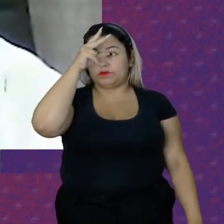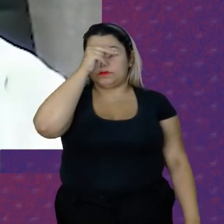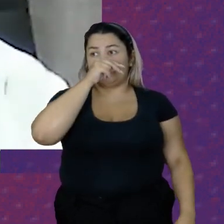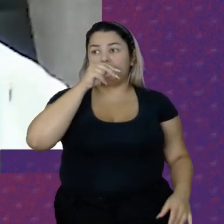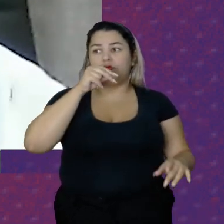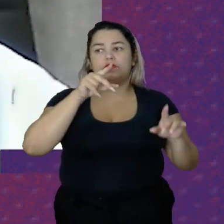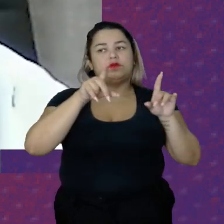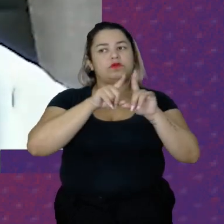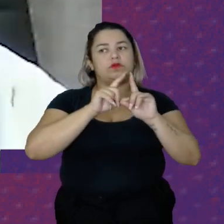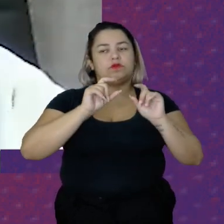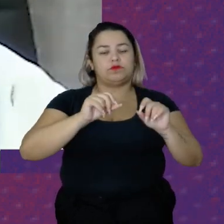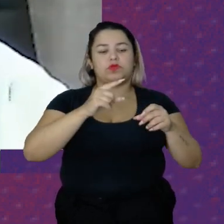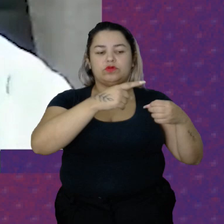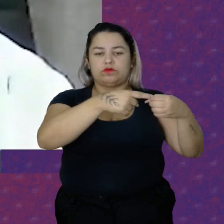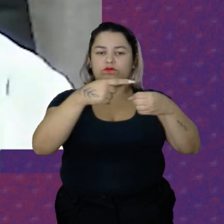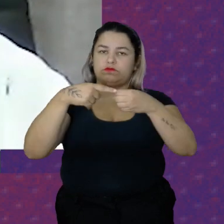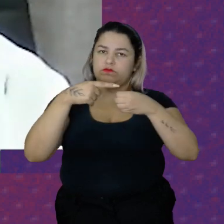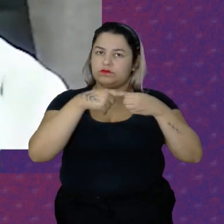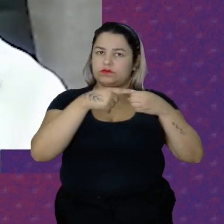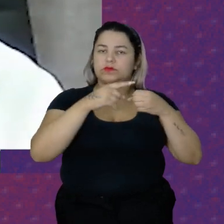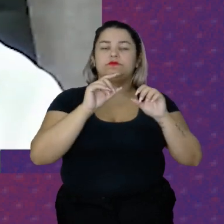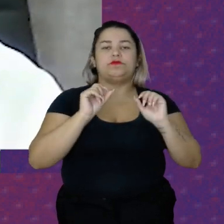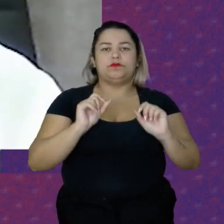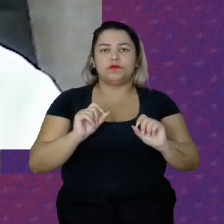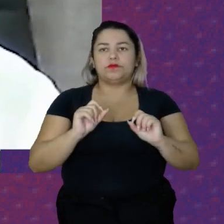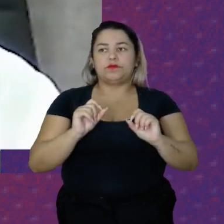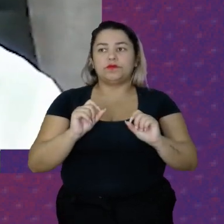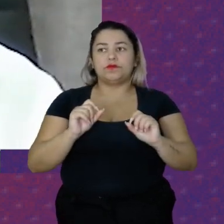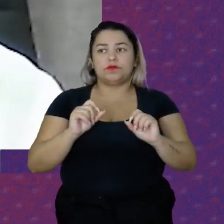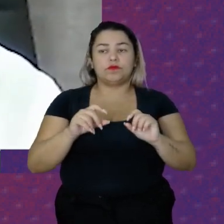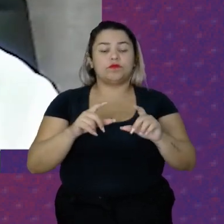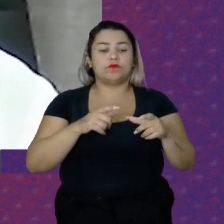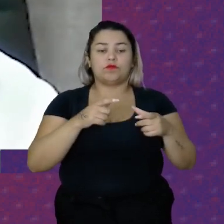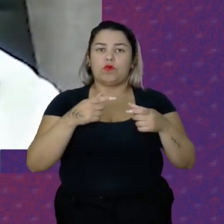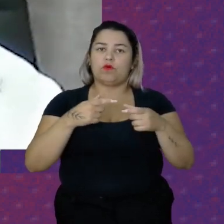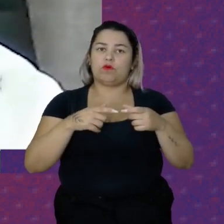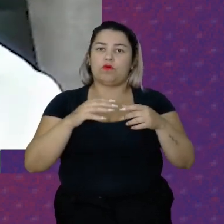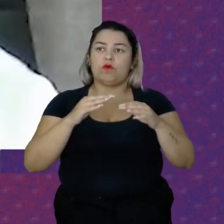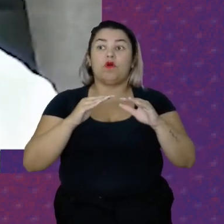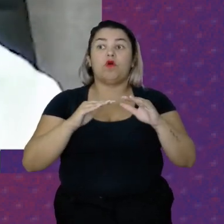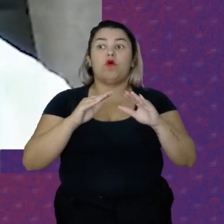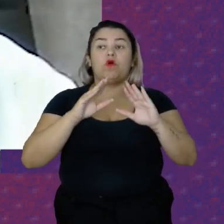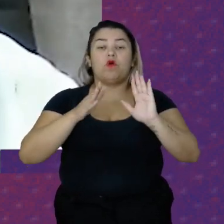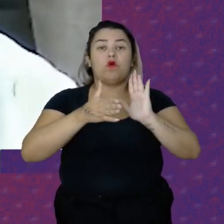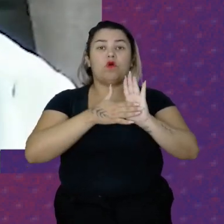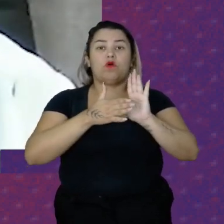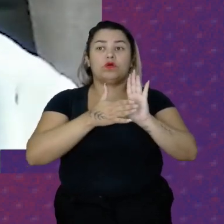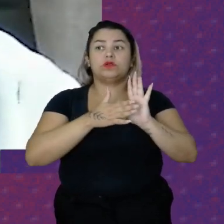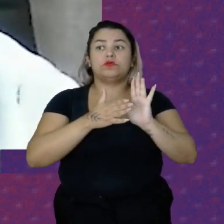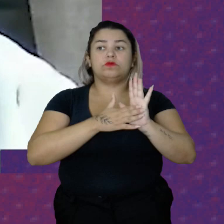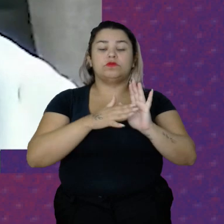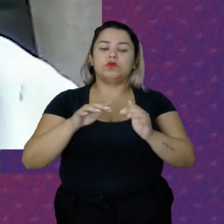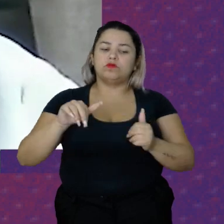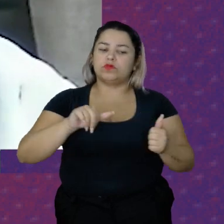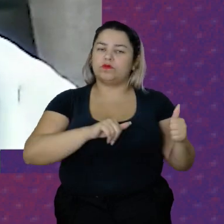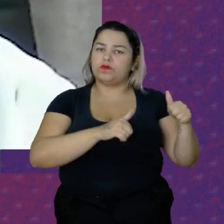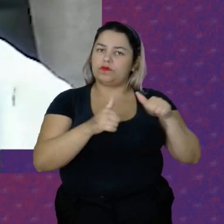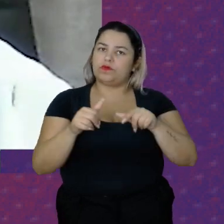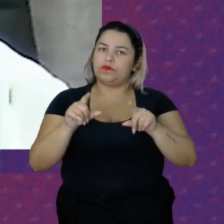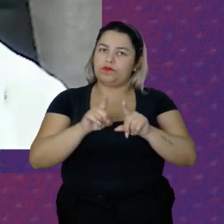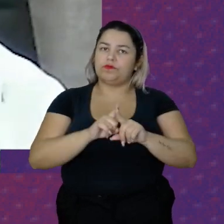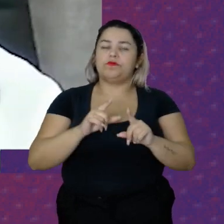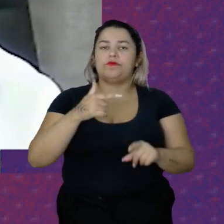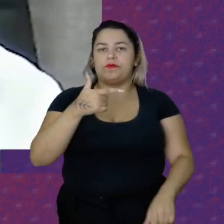inteiro, de capitais, de grandes cidades, de médias e até também de pequenas cidades, com o propósito de fazer um balanço, né, da situação atual